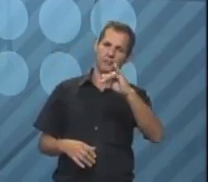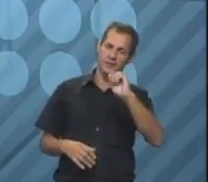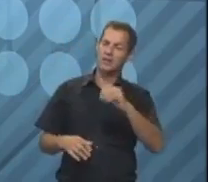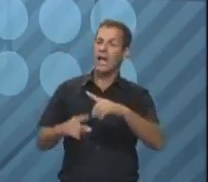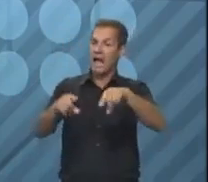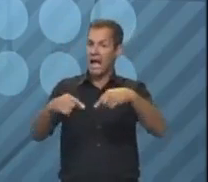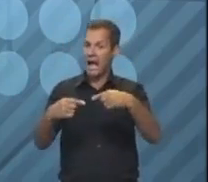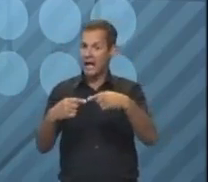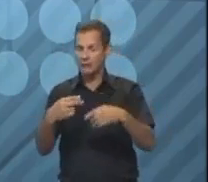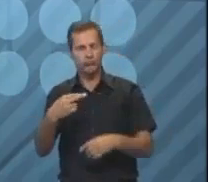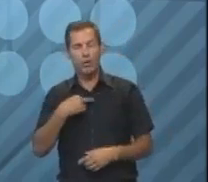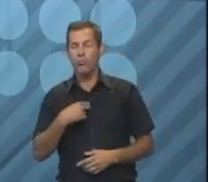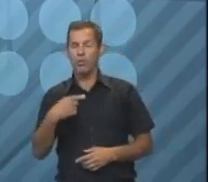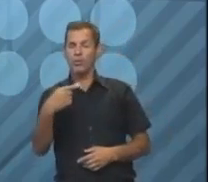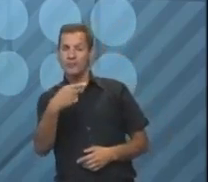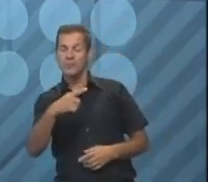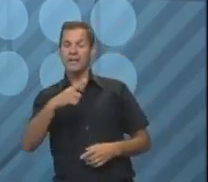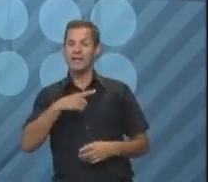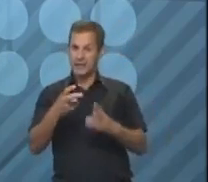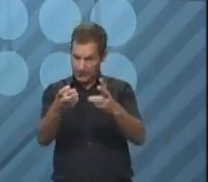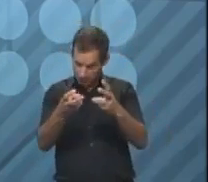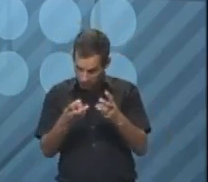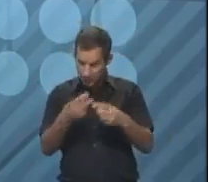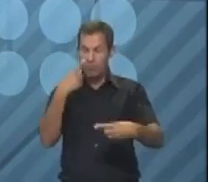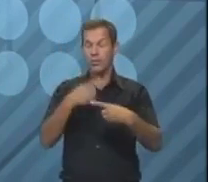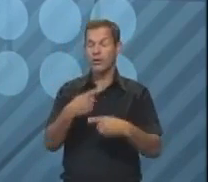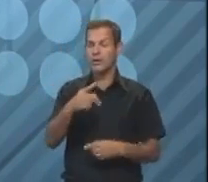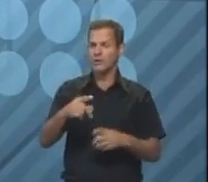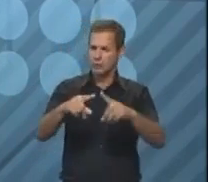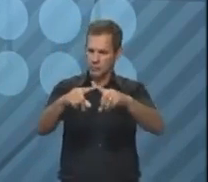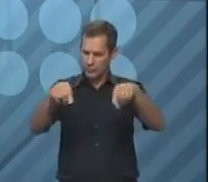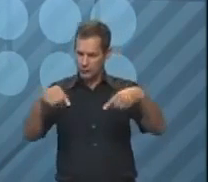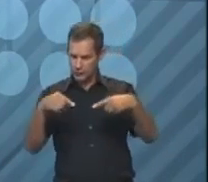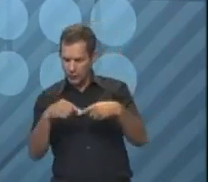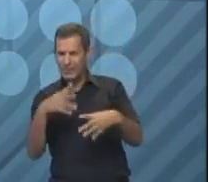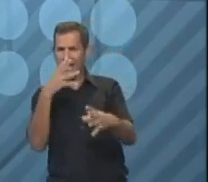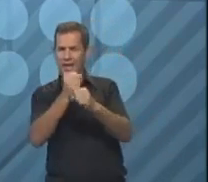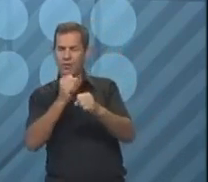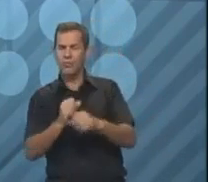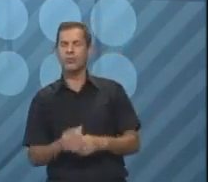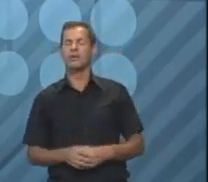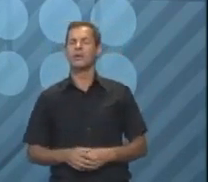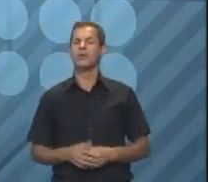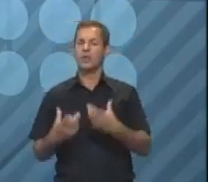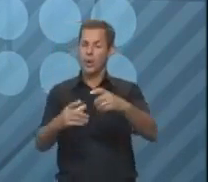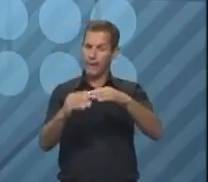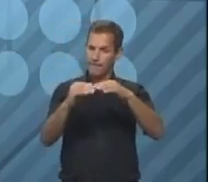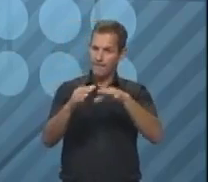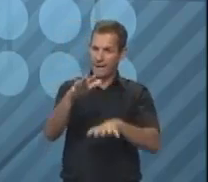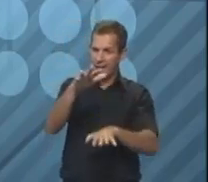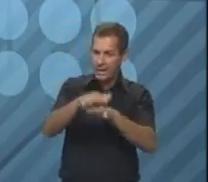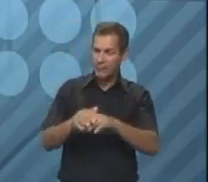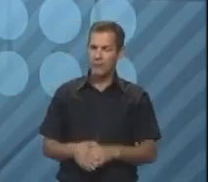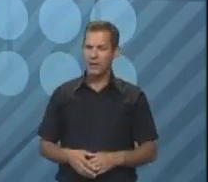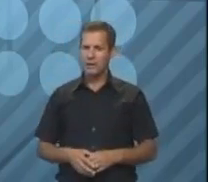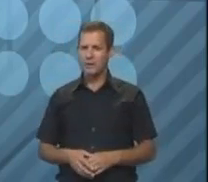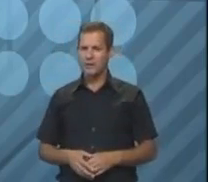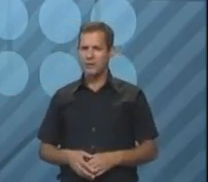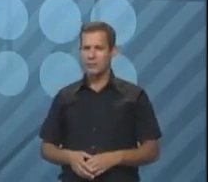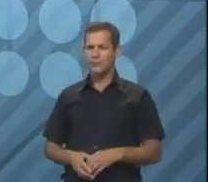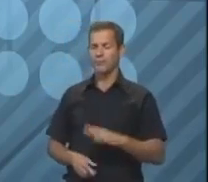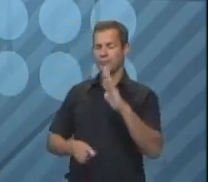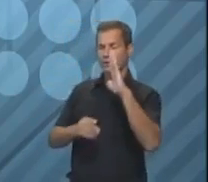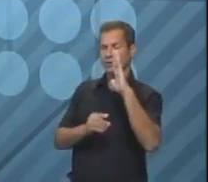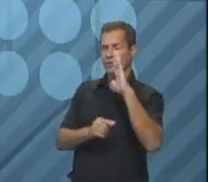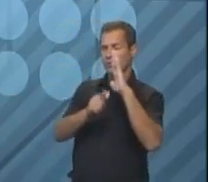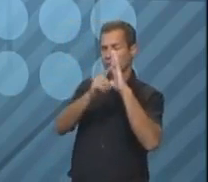negativa. Então, você deve se atentar a isso. Se a região que você está calculando a área, ela é abaixo do eixo x,